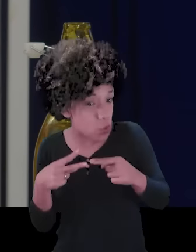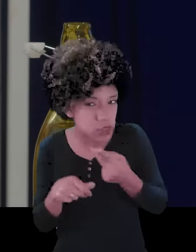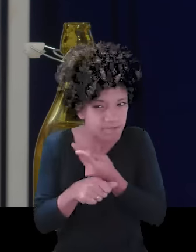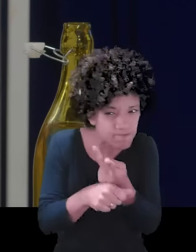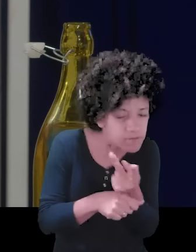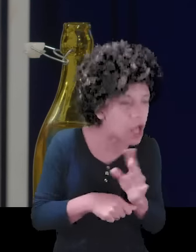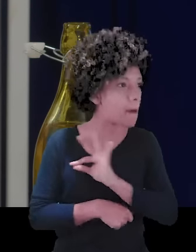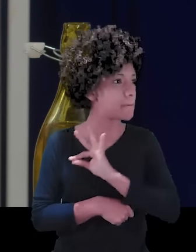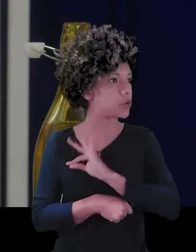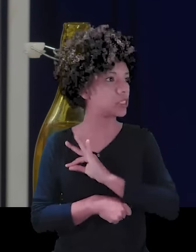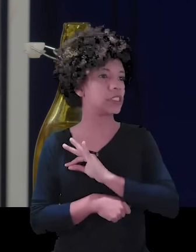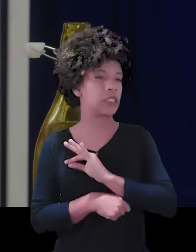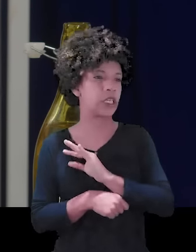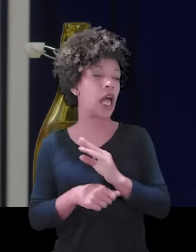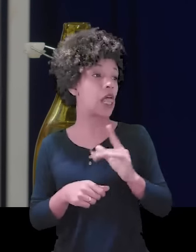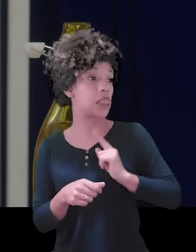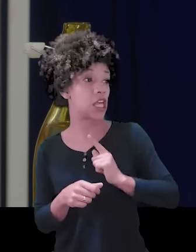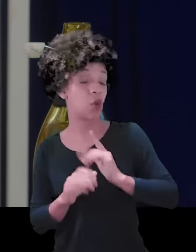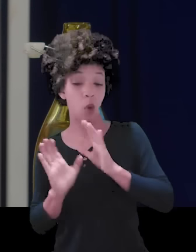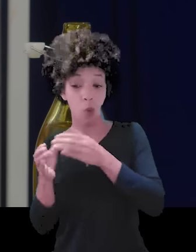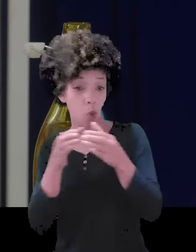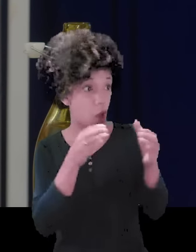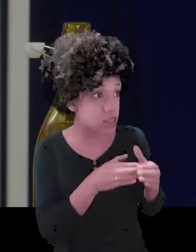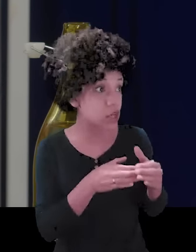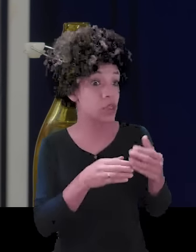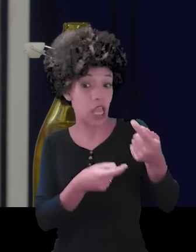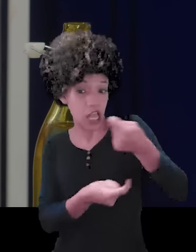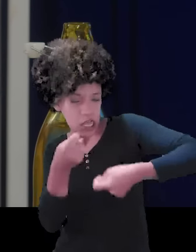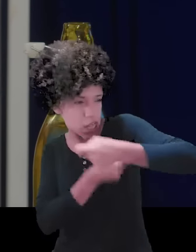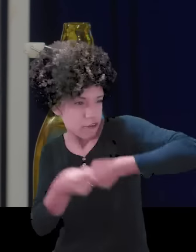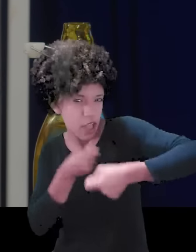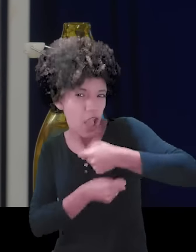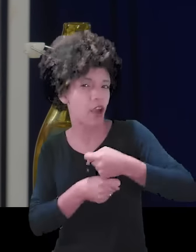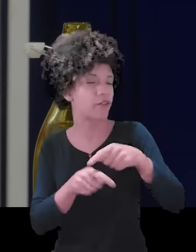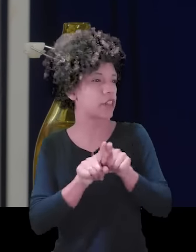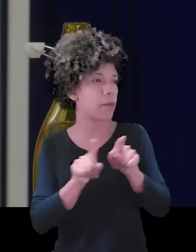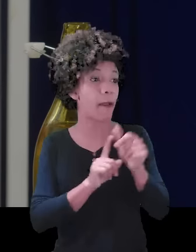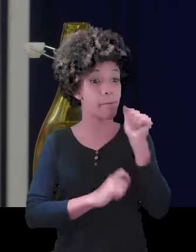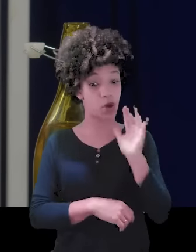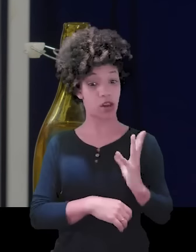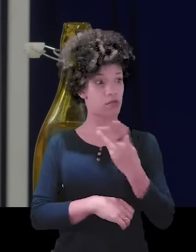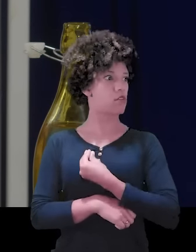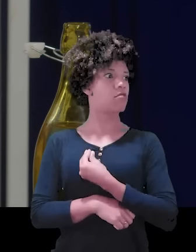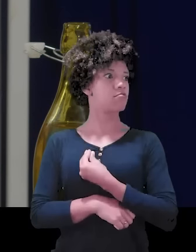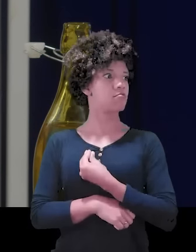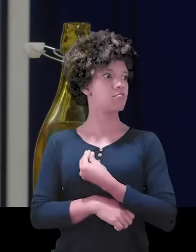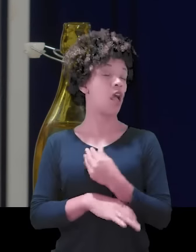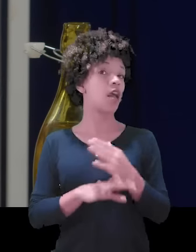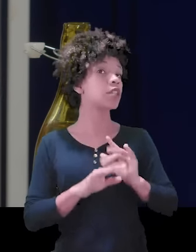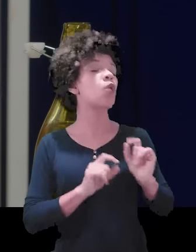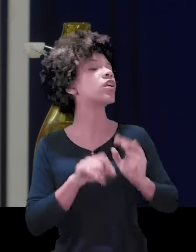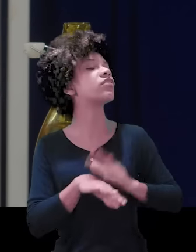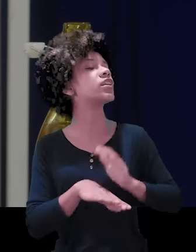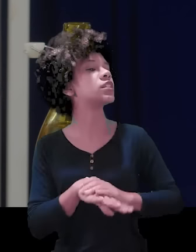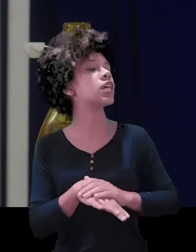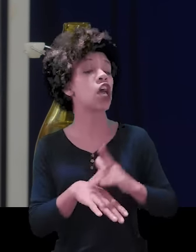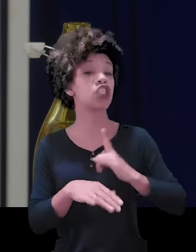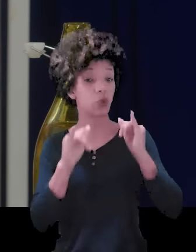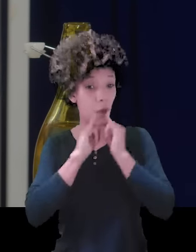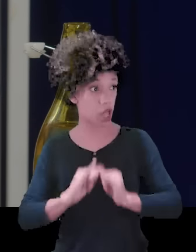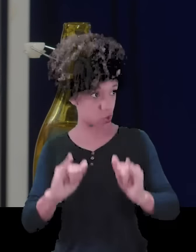seguidas assim desmantelando quadrilhas que visavam a traficar mulheres trans então quê que eles faziam